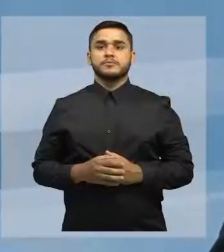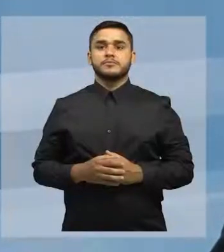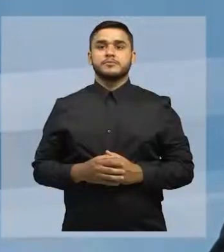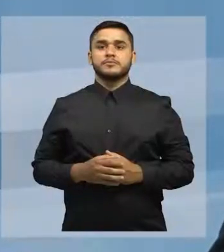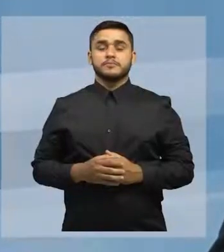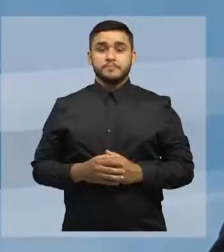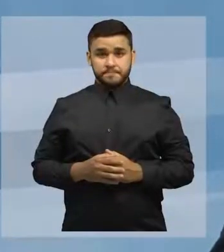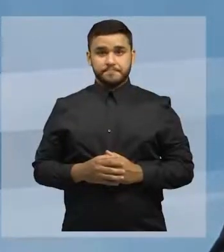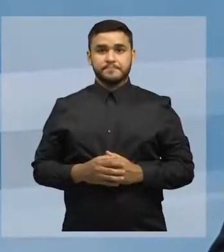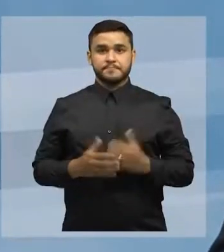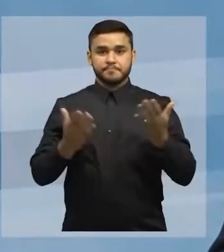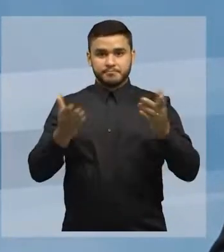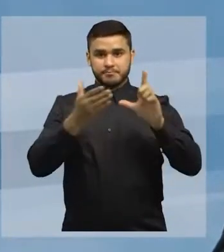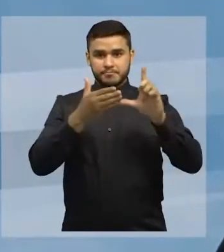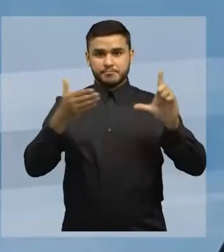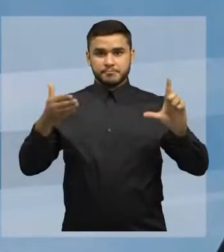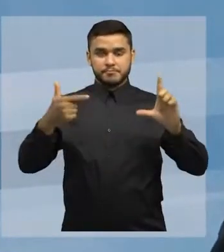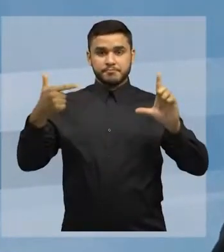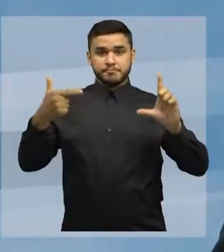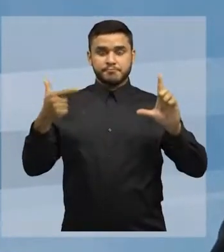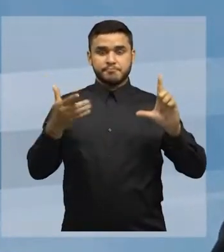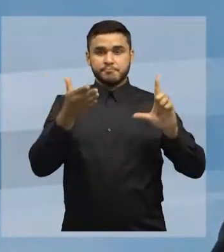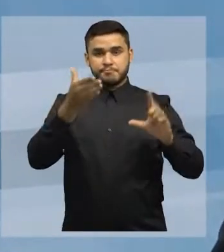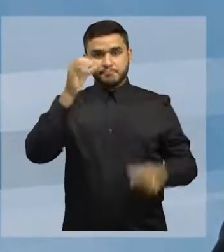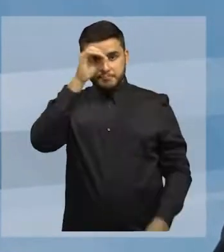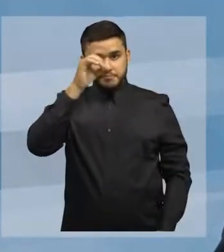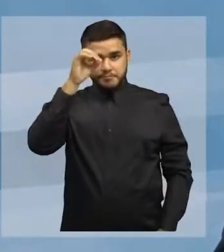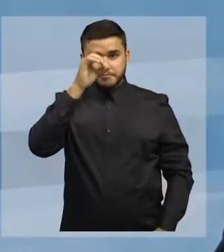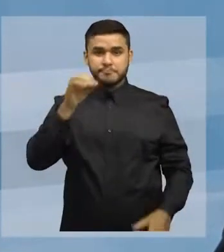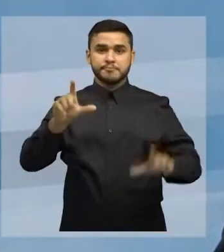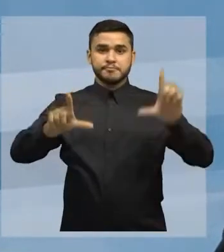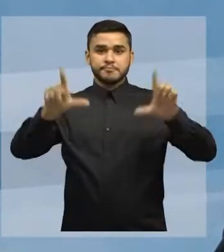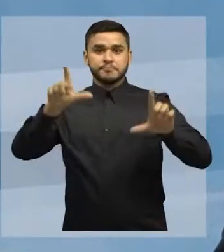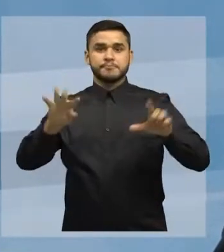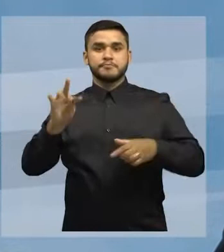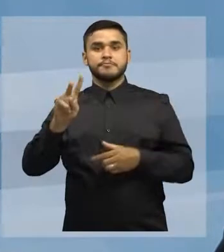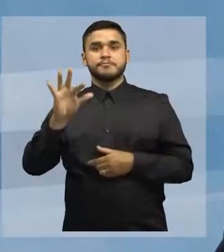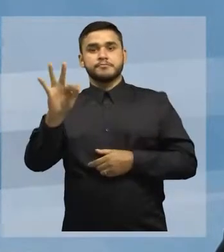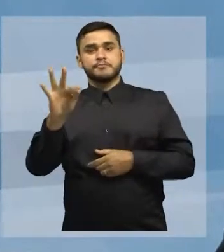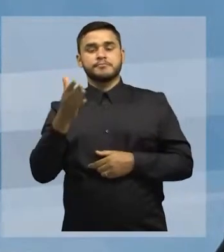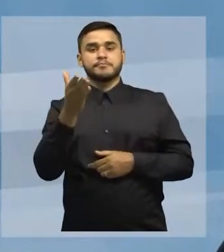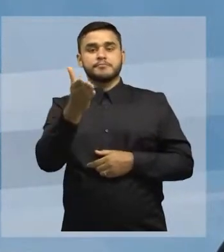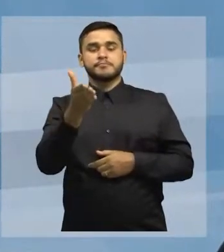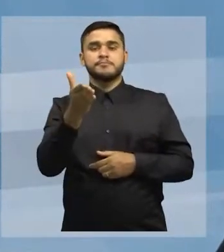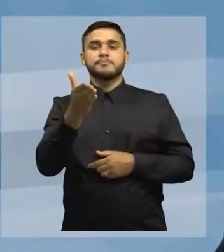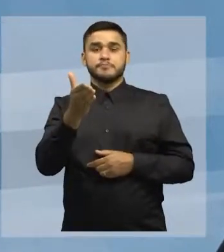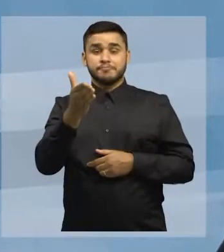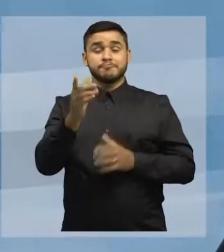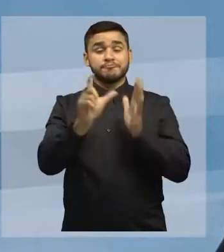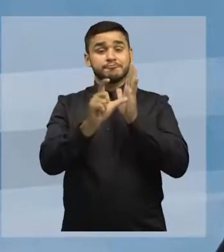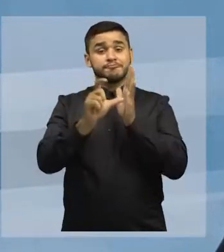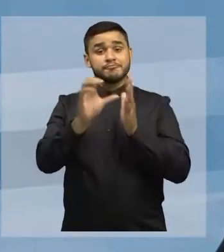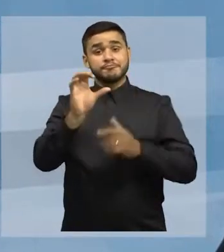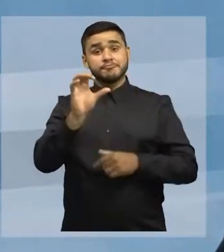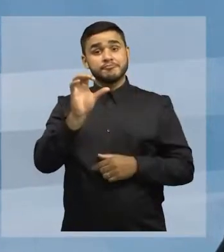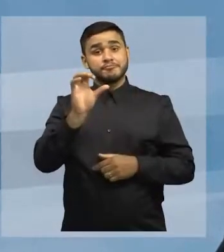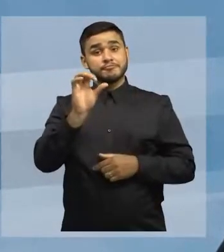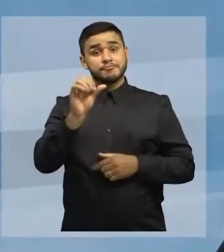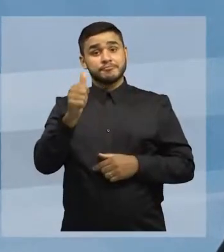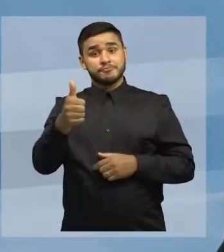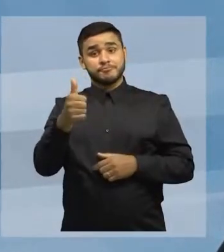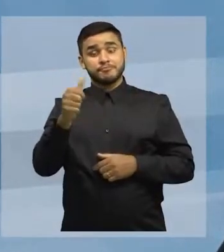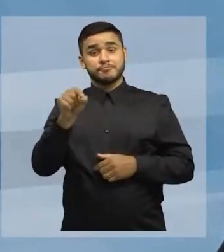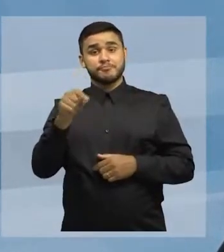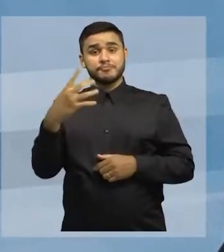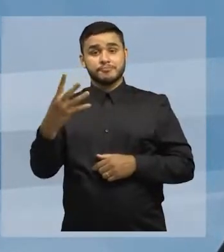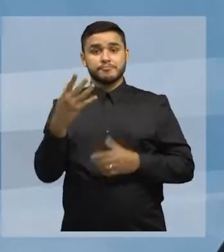Estamos de volta com o nosso segundo bloco do programa Observatório pela TV Fortaleza, canal 6 da Multiplay 61.4 digital. Para você assinante que